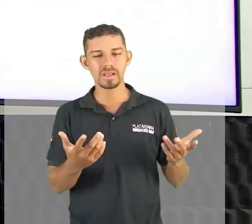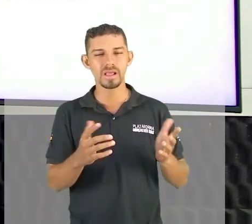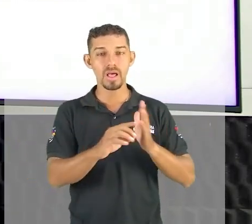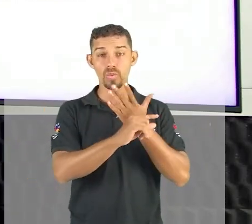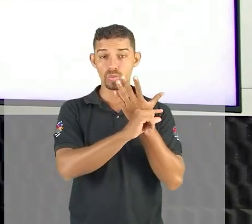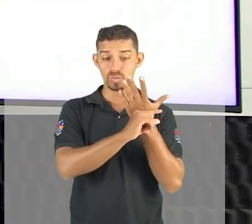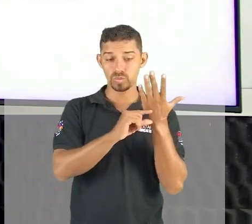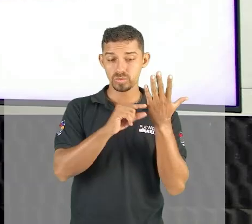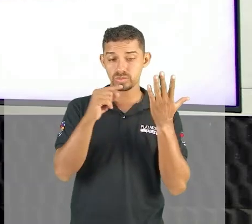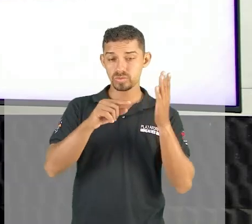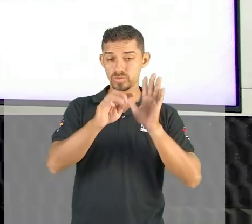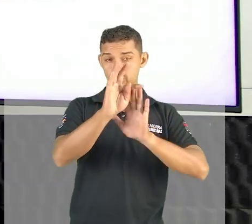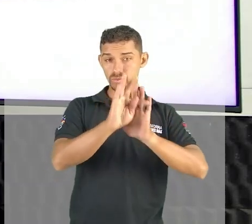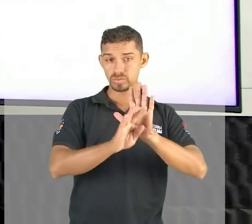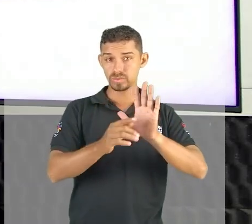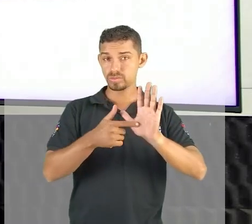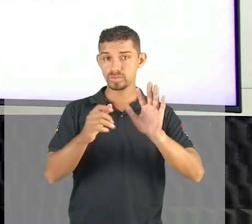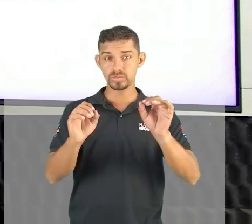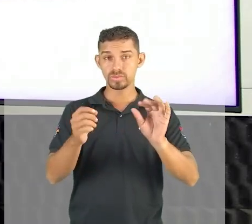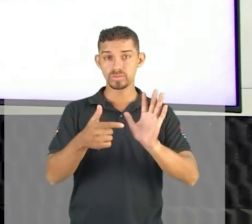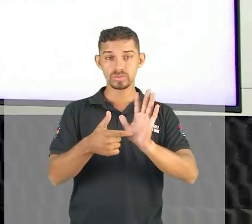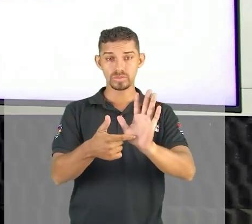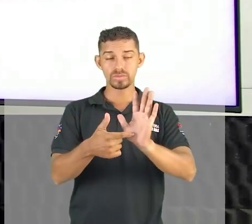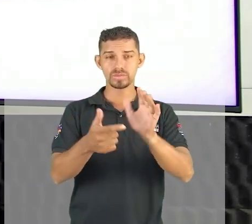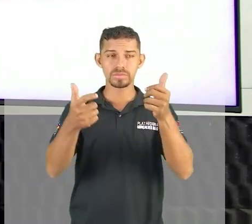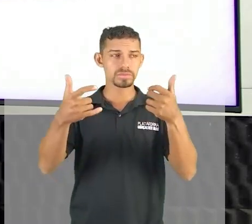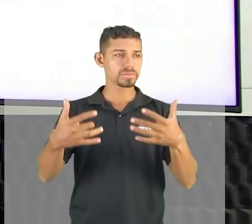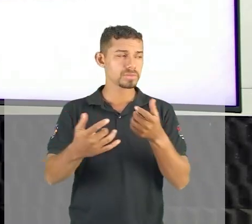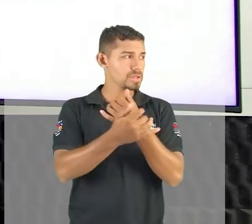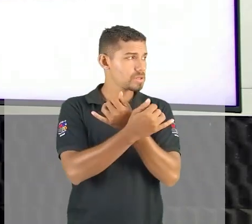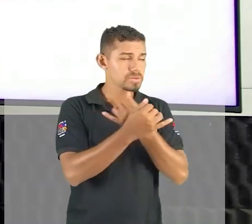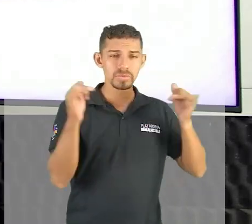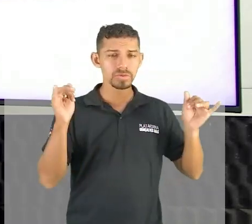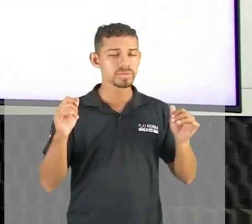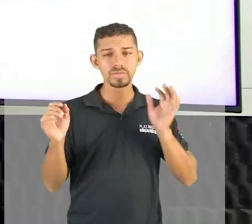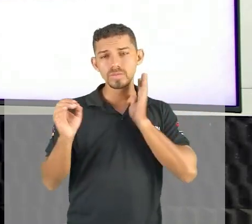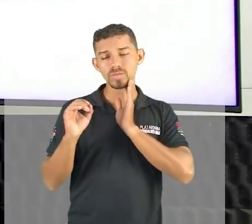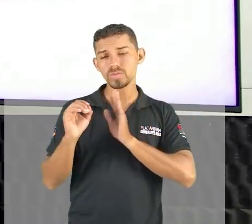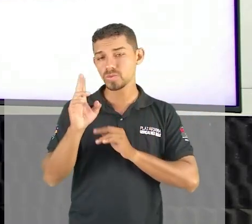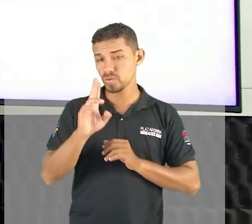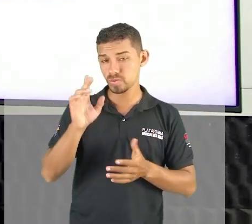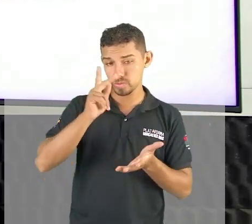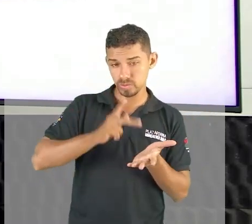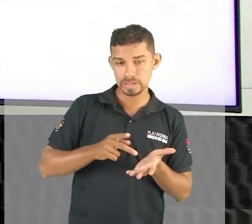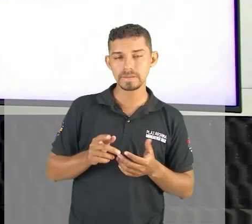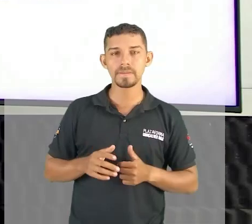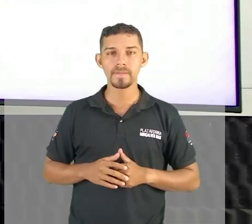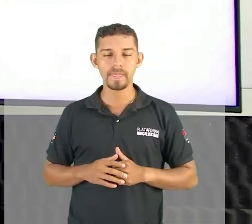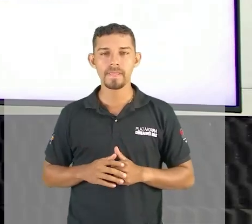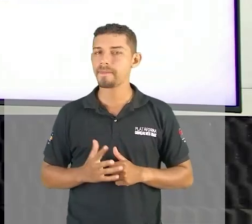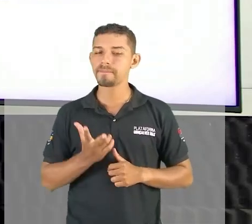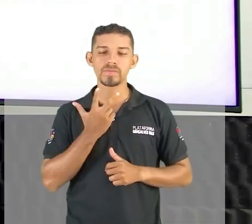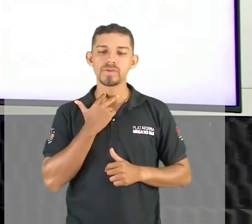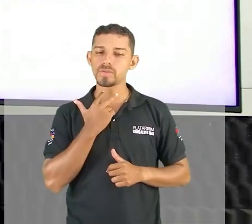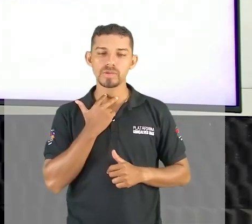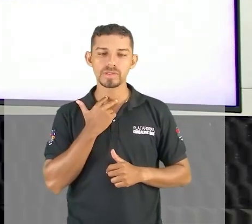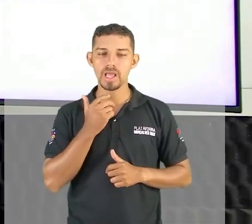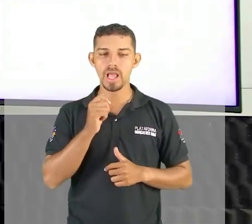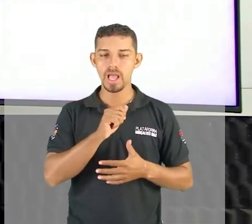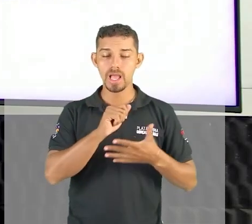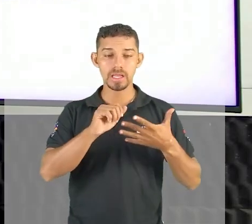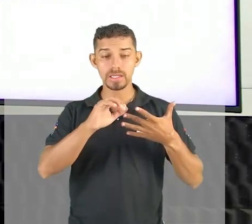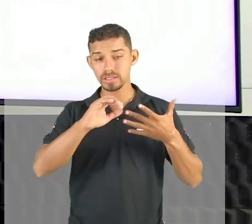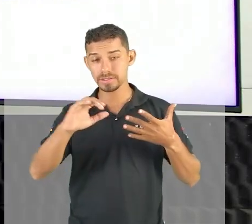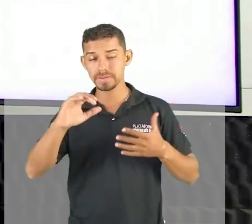eh apresenta no texto informação que fala dessa impossibilidade do seu uso original então não pode ser a letra a a